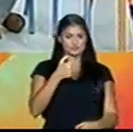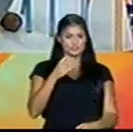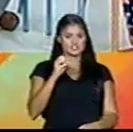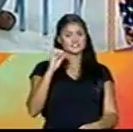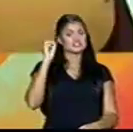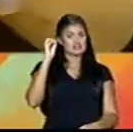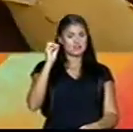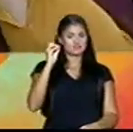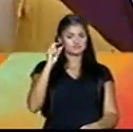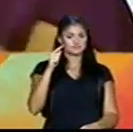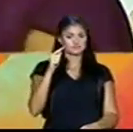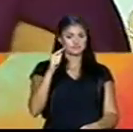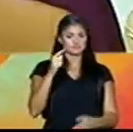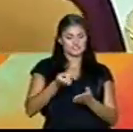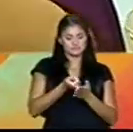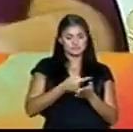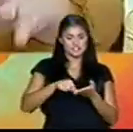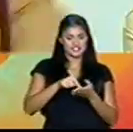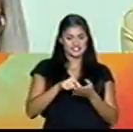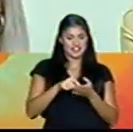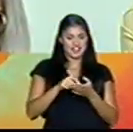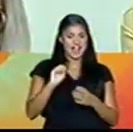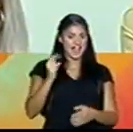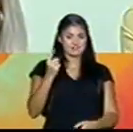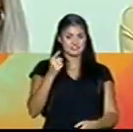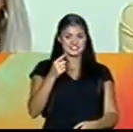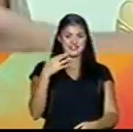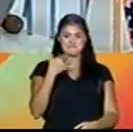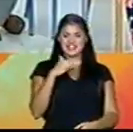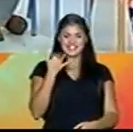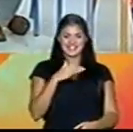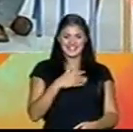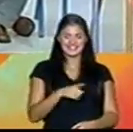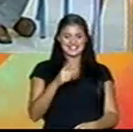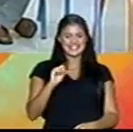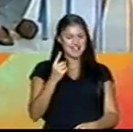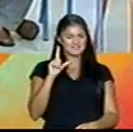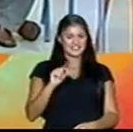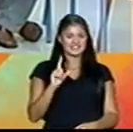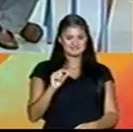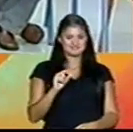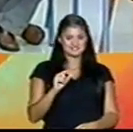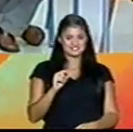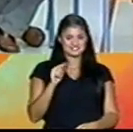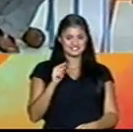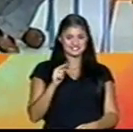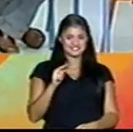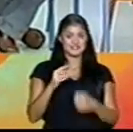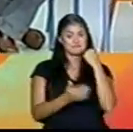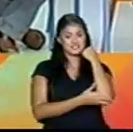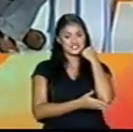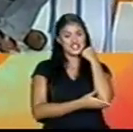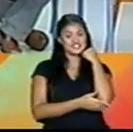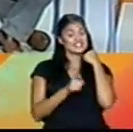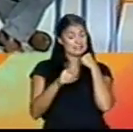graus. Uhum. Faz umas panquecas no instante, aquilo é uma alegria. Estas também são muito rápidas. São umas invejosas,